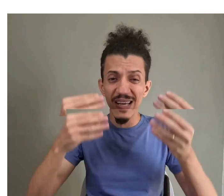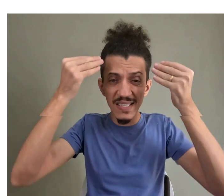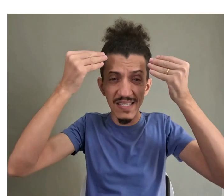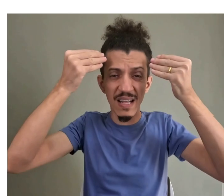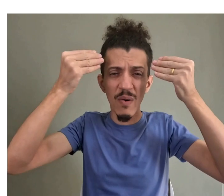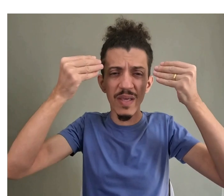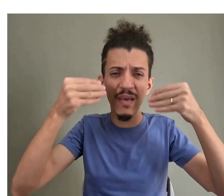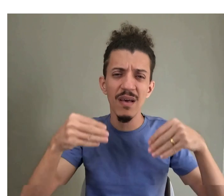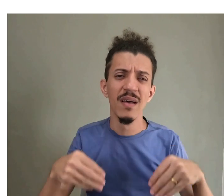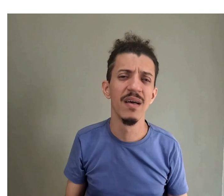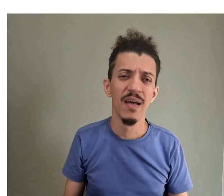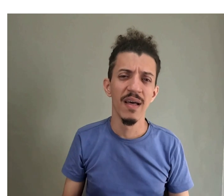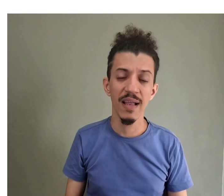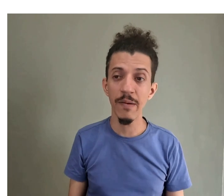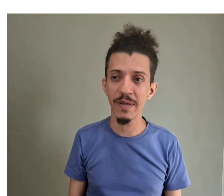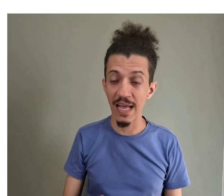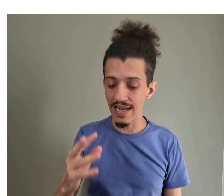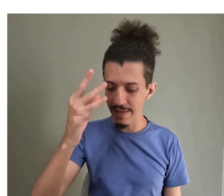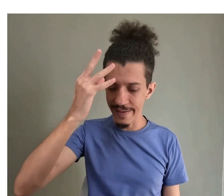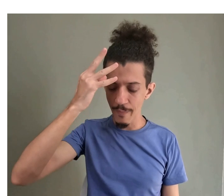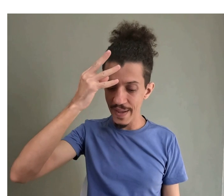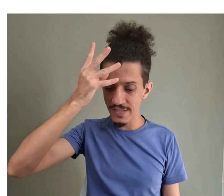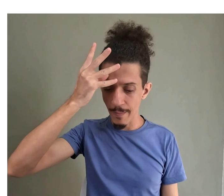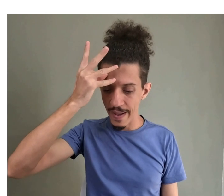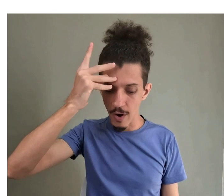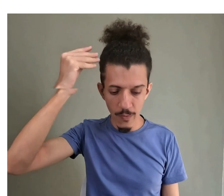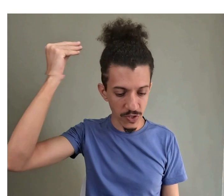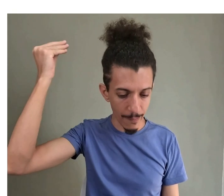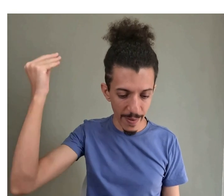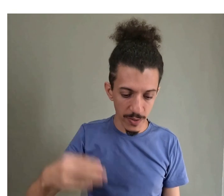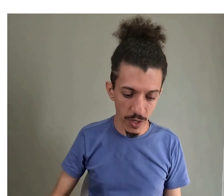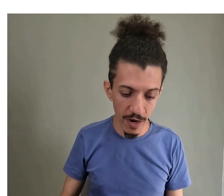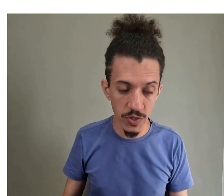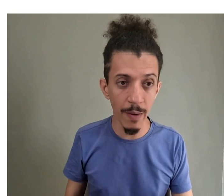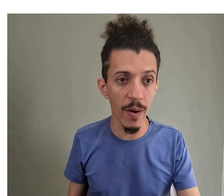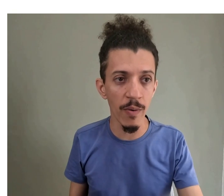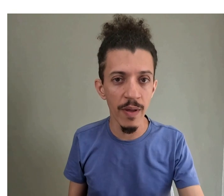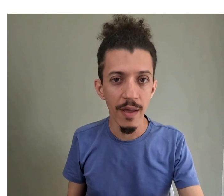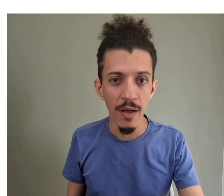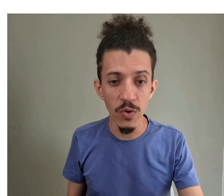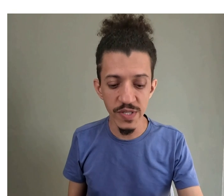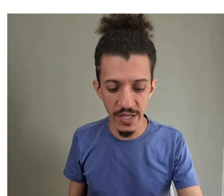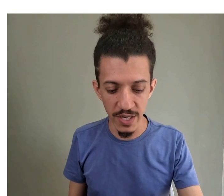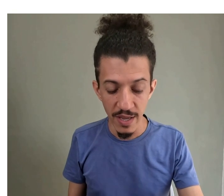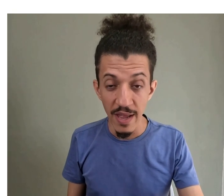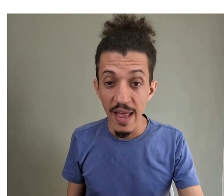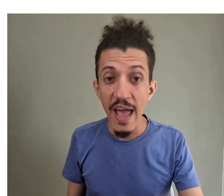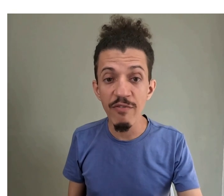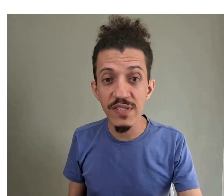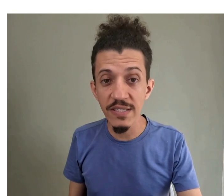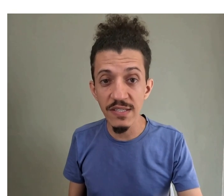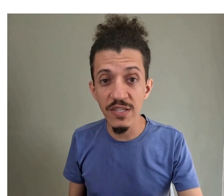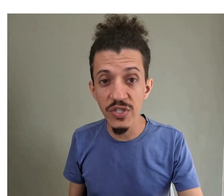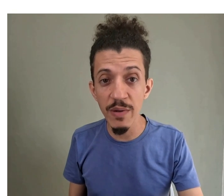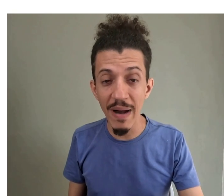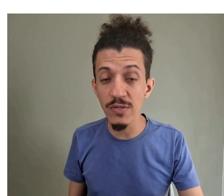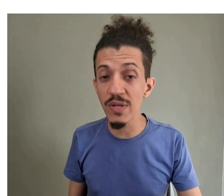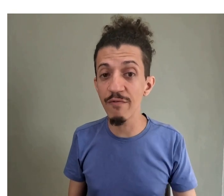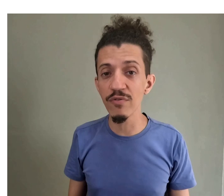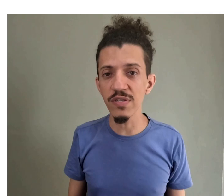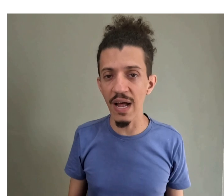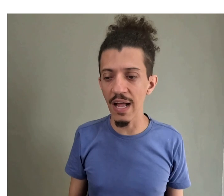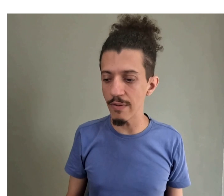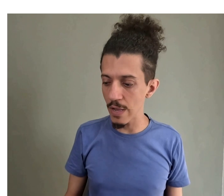E esse sinal aqui, em Libras, ele é literalmente você pegar o chapéu e jogar o chapéu. Ou seja, é você se sentir mais